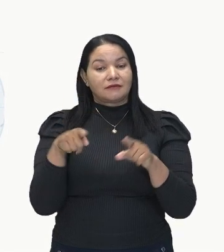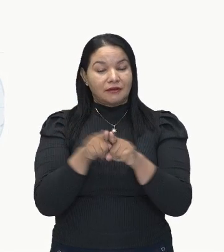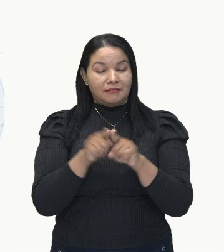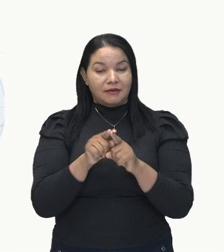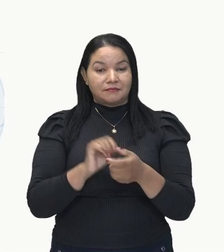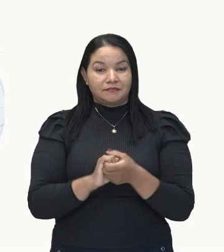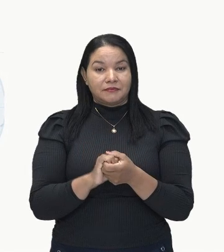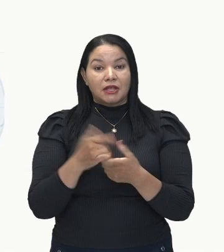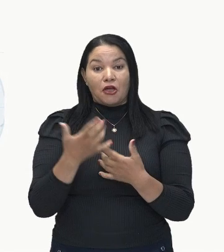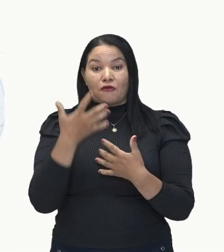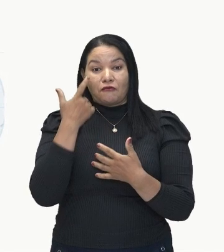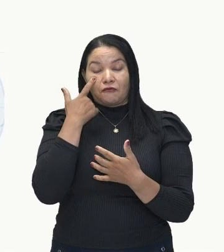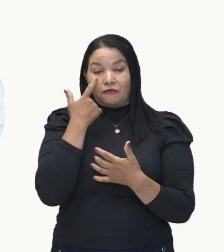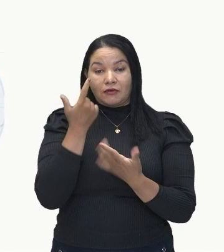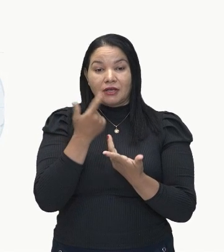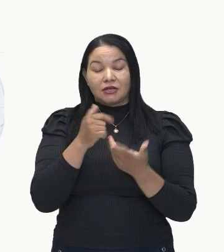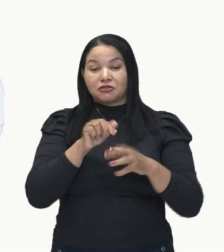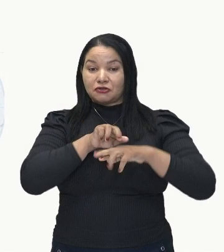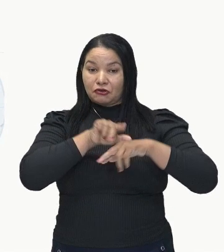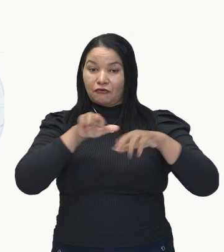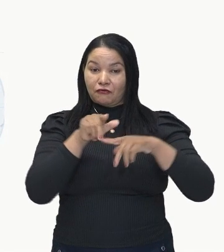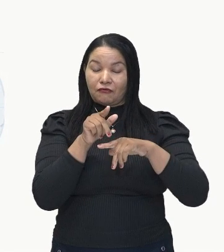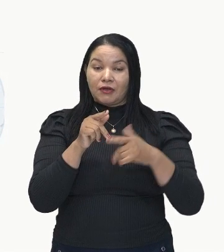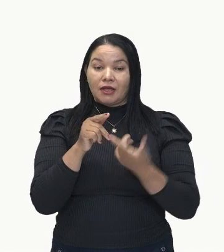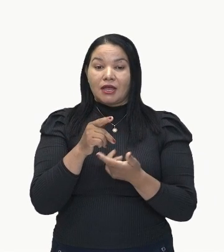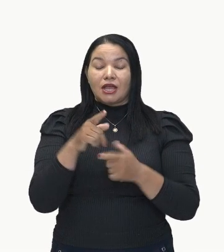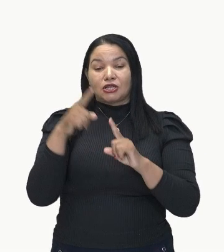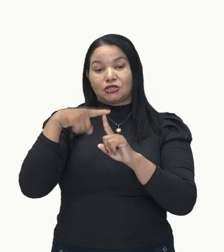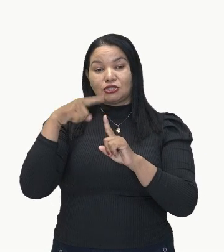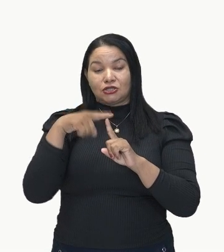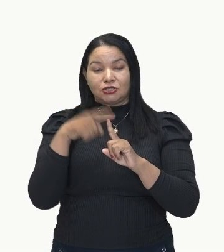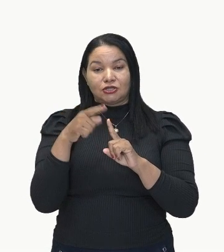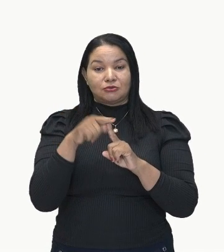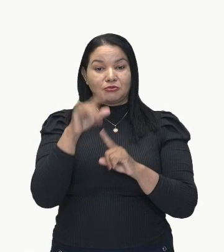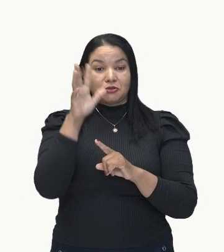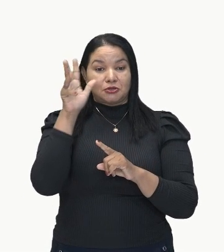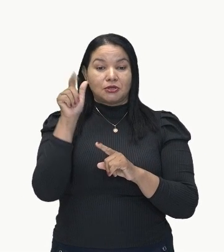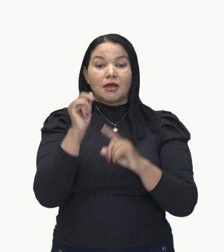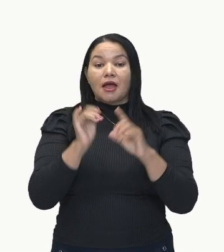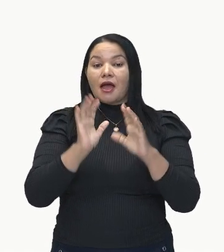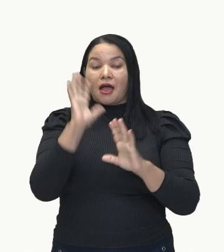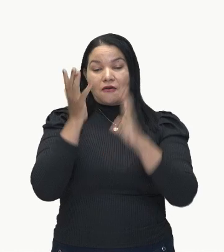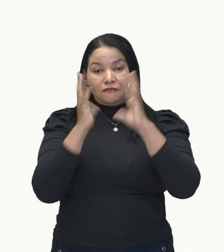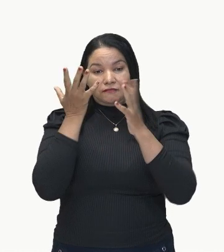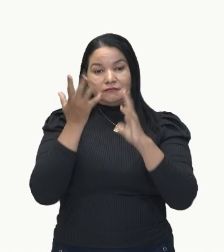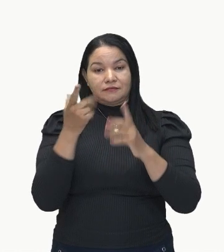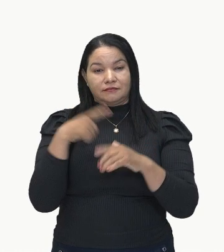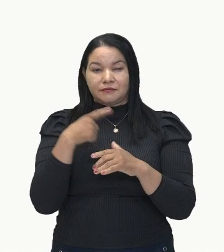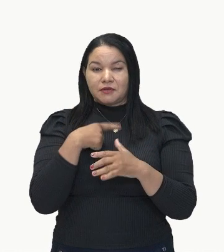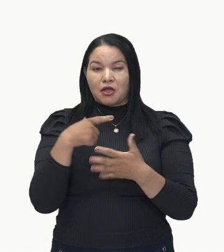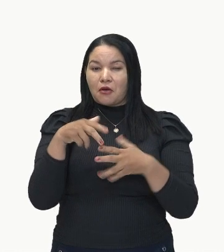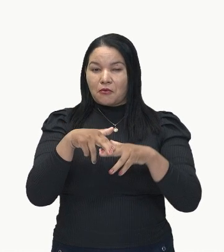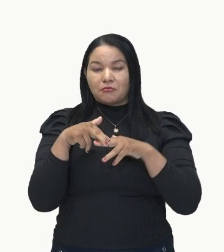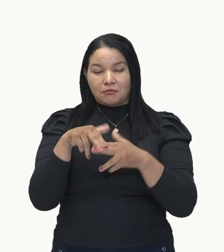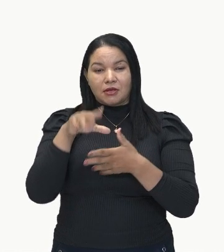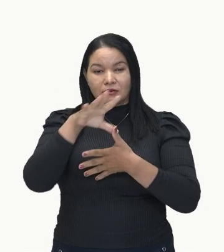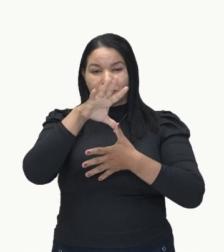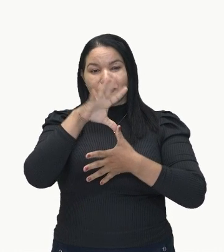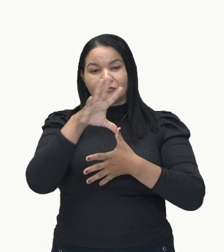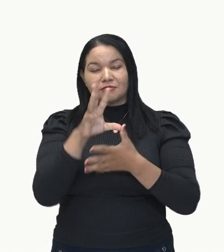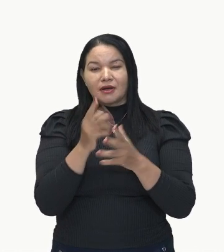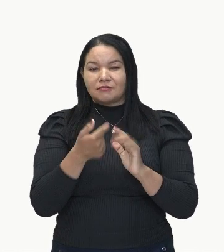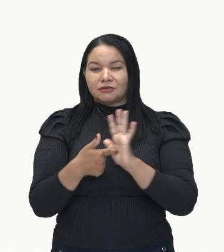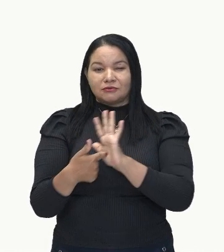a gente observa esses diferentes tipos de clima aí na África, né? Através do mapa, só para a gente relembrar aí, né? O